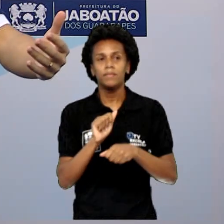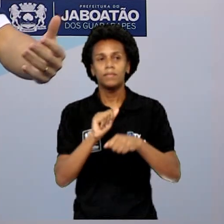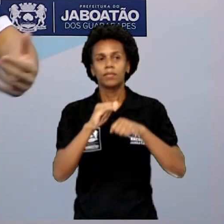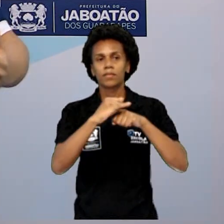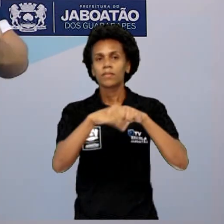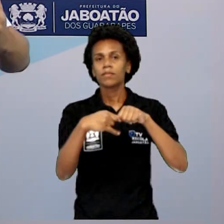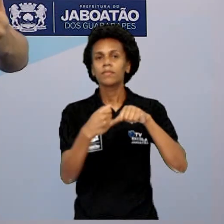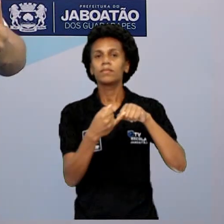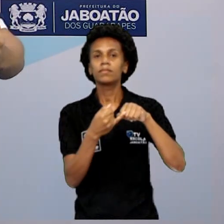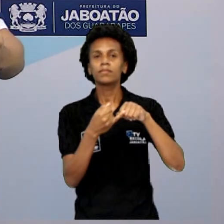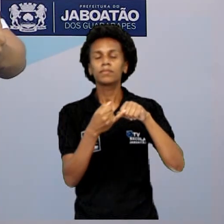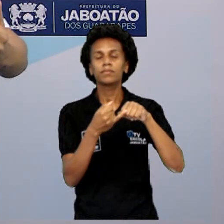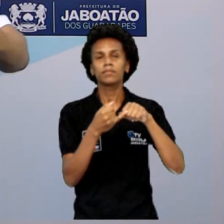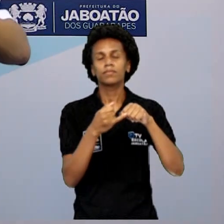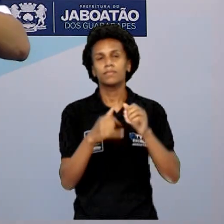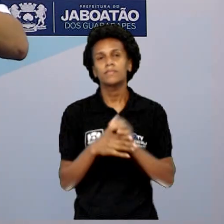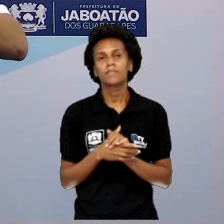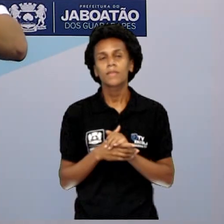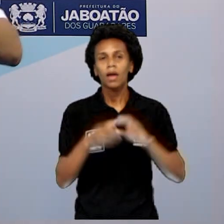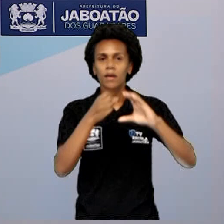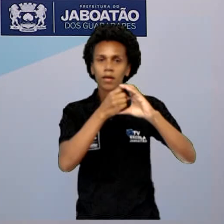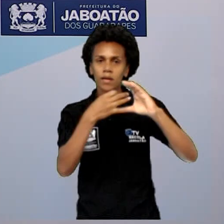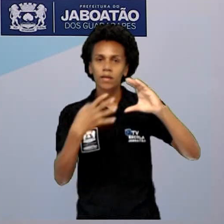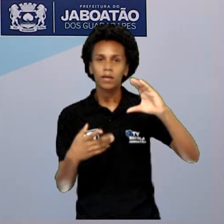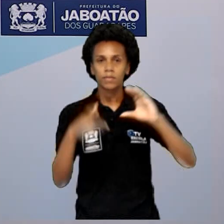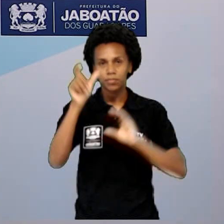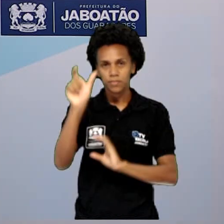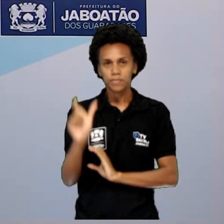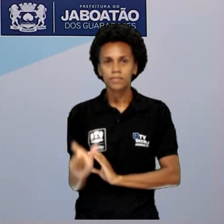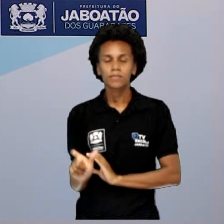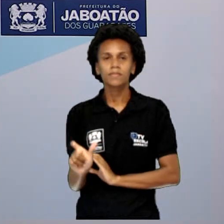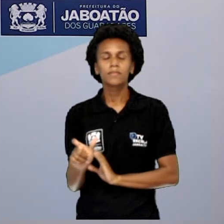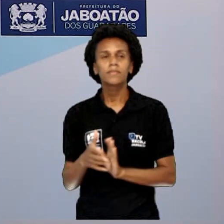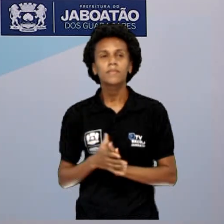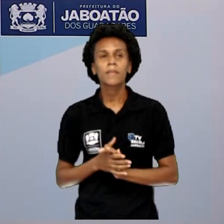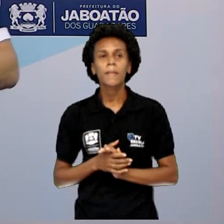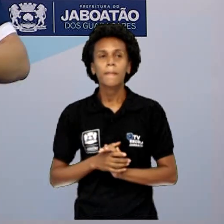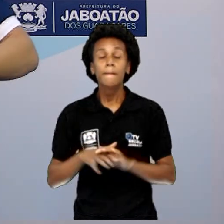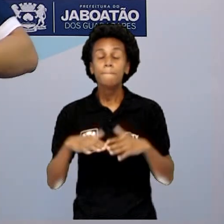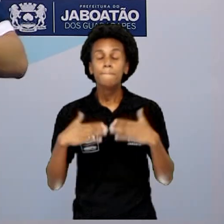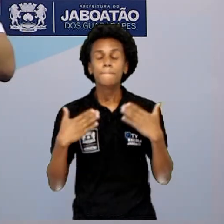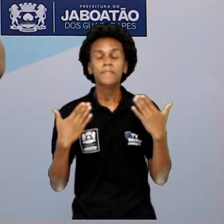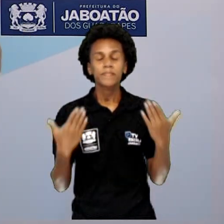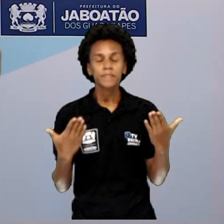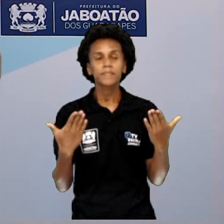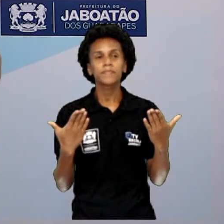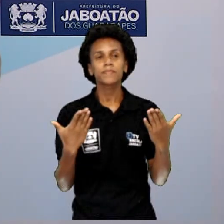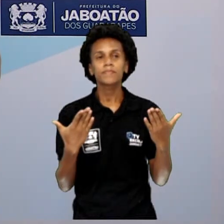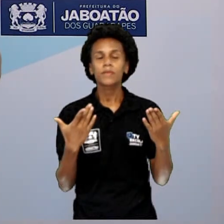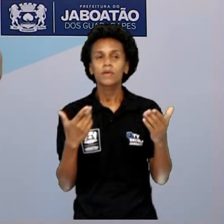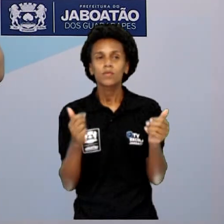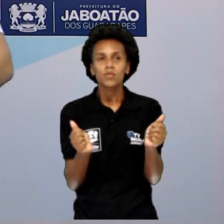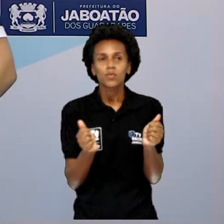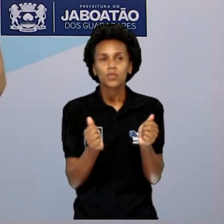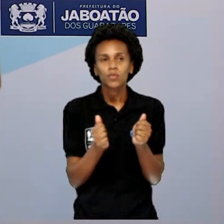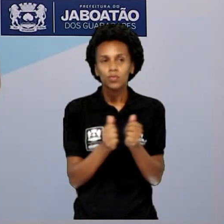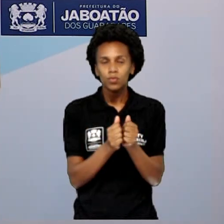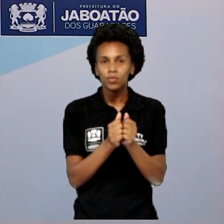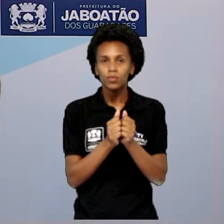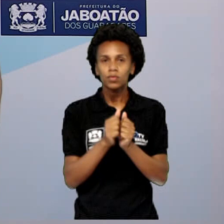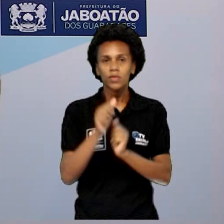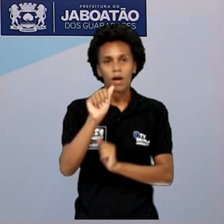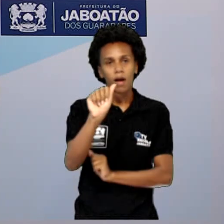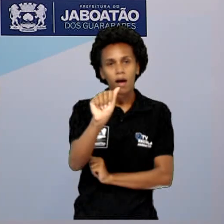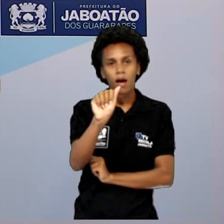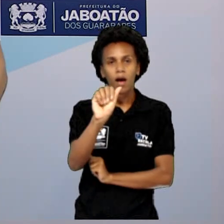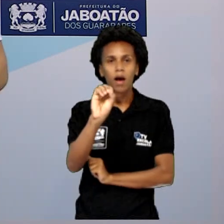alguém. Só que, na verdade, neste caso aqui, por admitir um artigo diante dele, ele está substantivado. Então, nós temos aqui uma